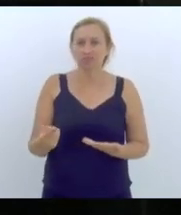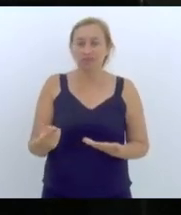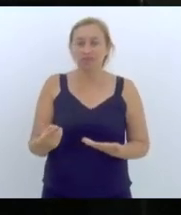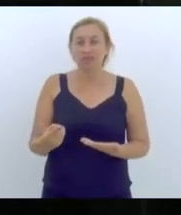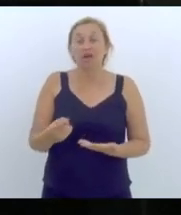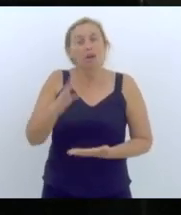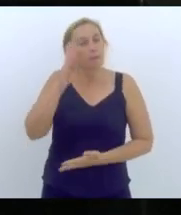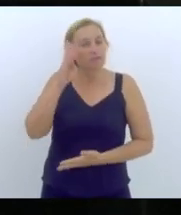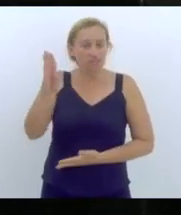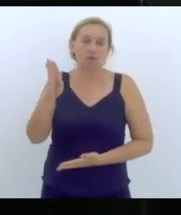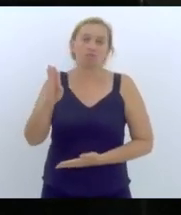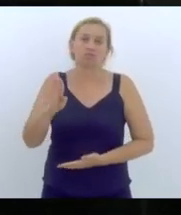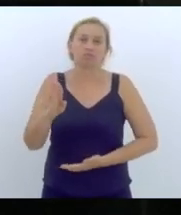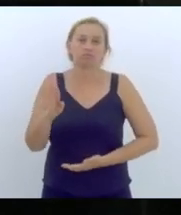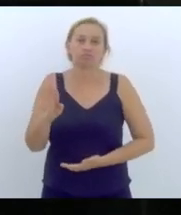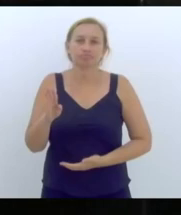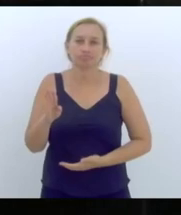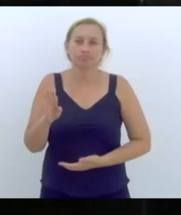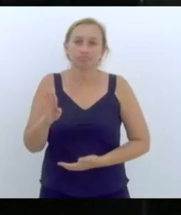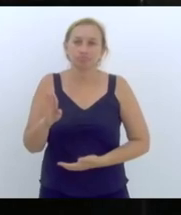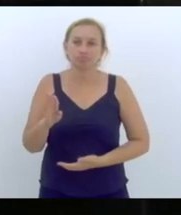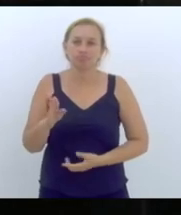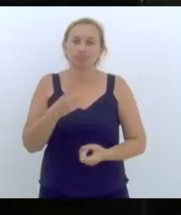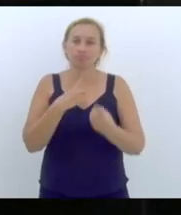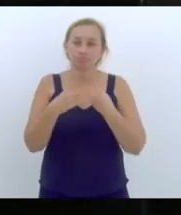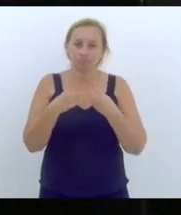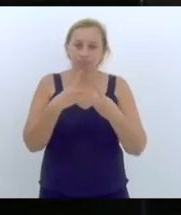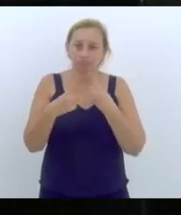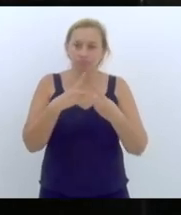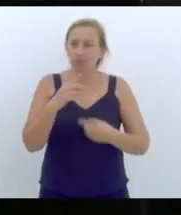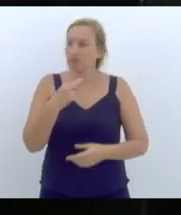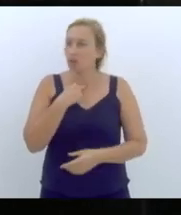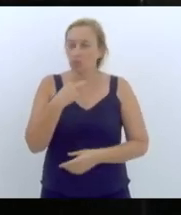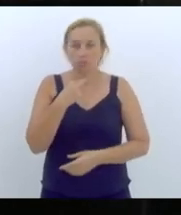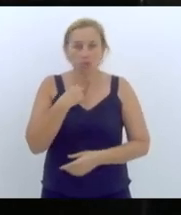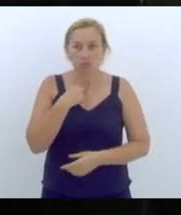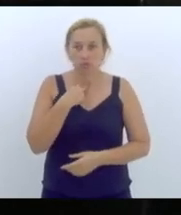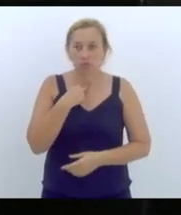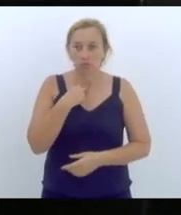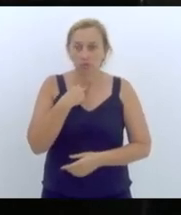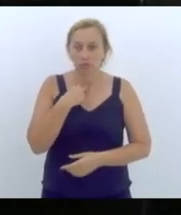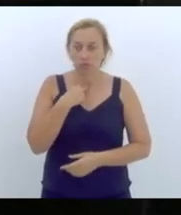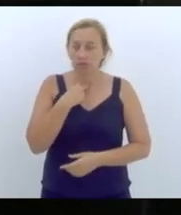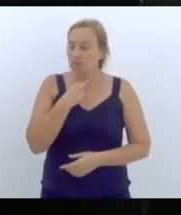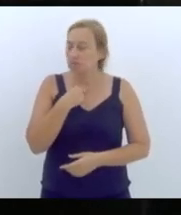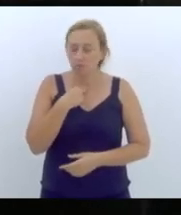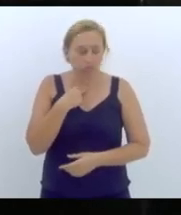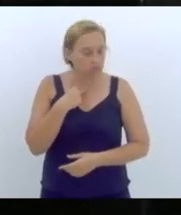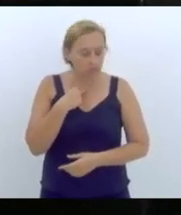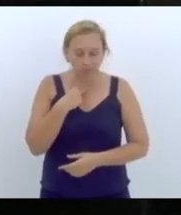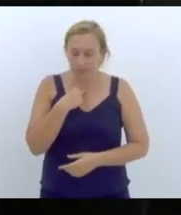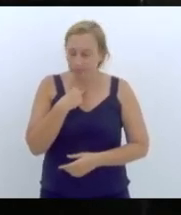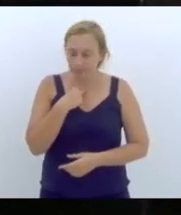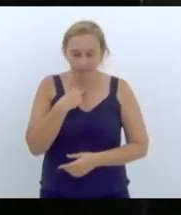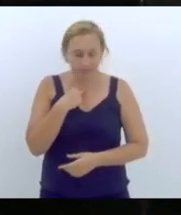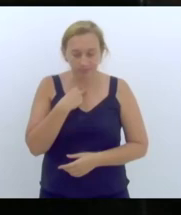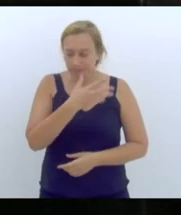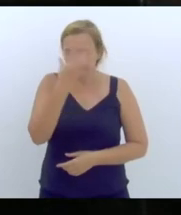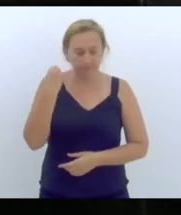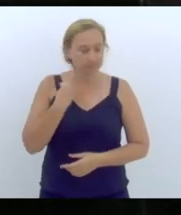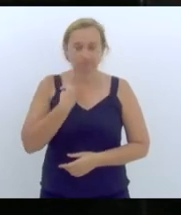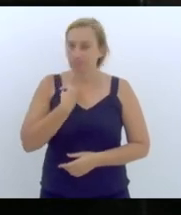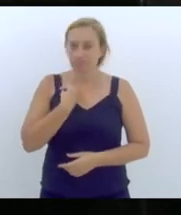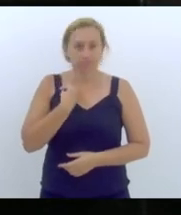Isso é fundamental. E esse debate não pode, em hipótese alguma, ser